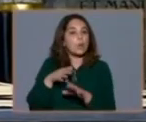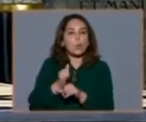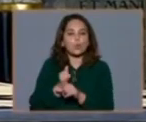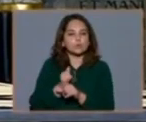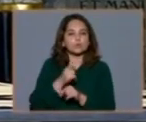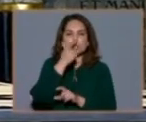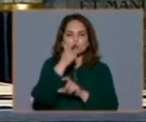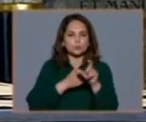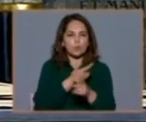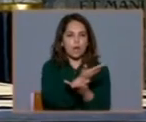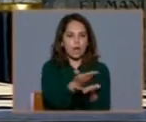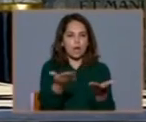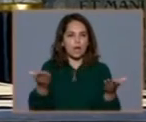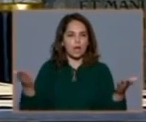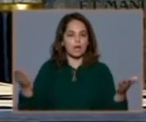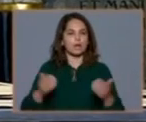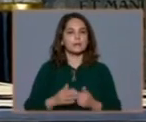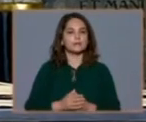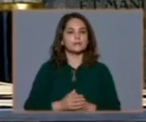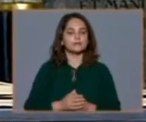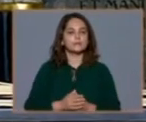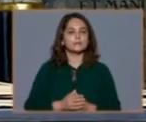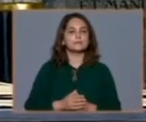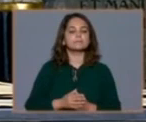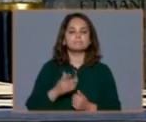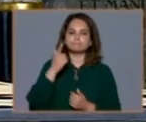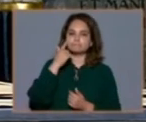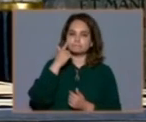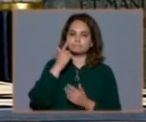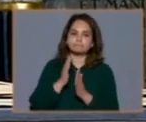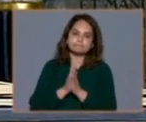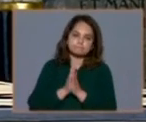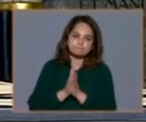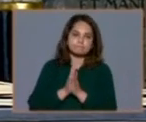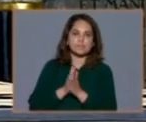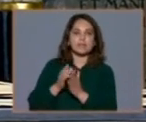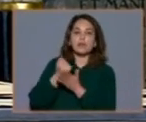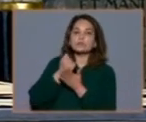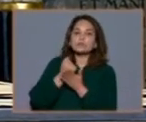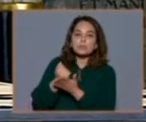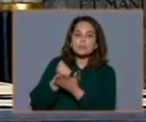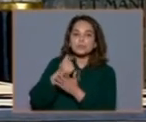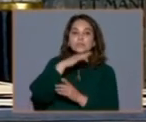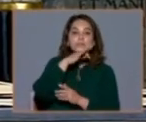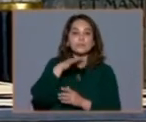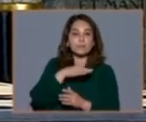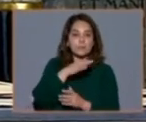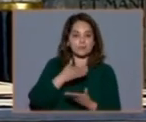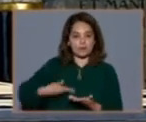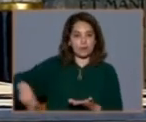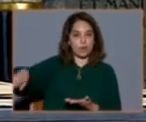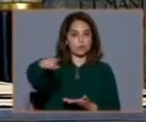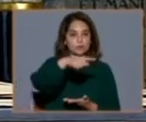todo o povo por vós redimido. Atendei benignamente às preces desta família que vos dignastes reunir